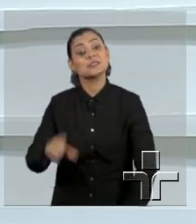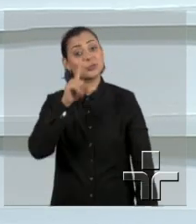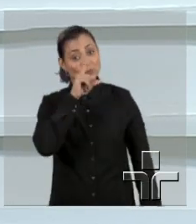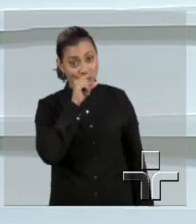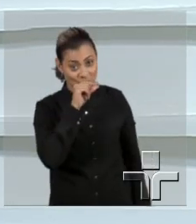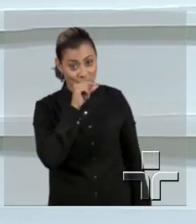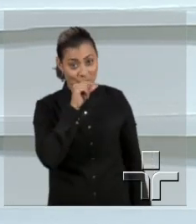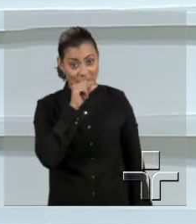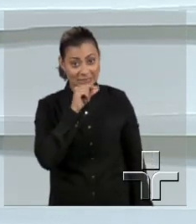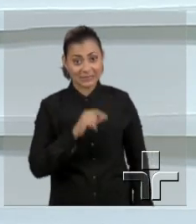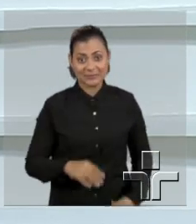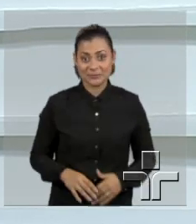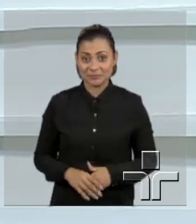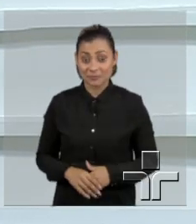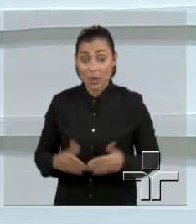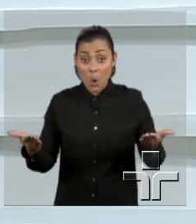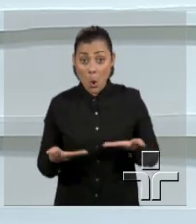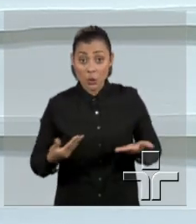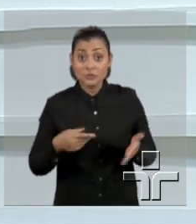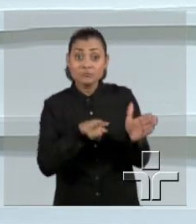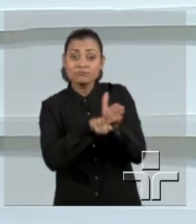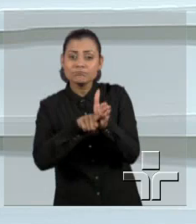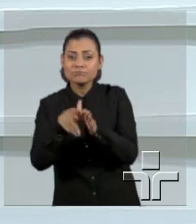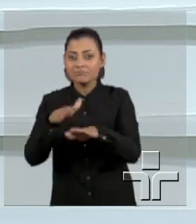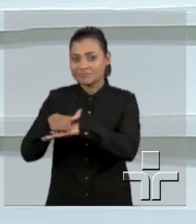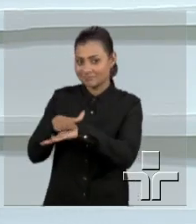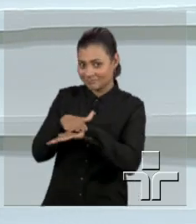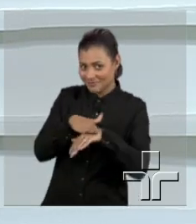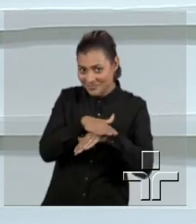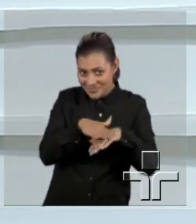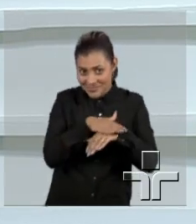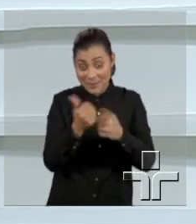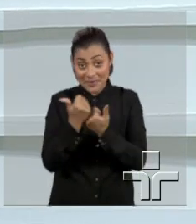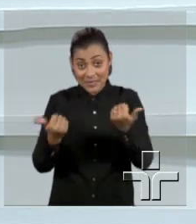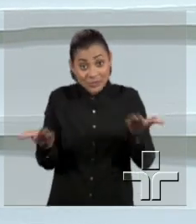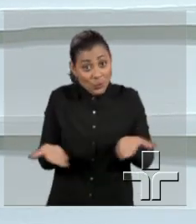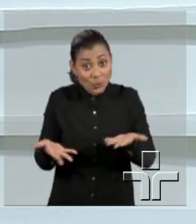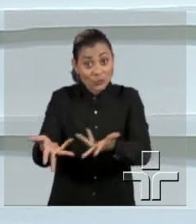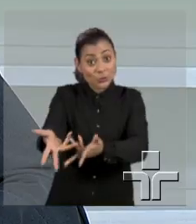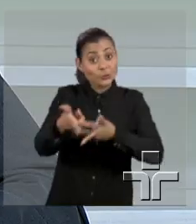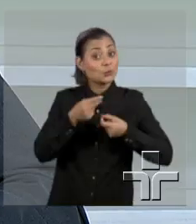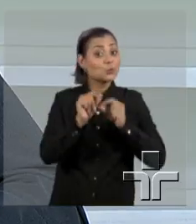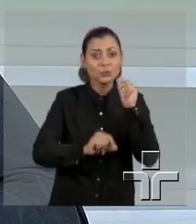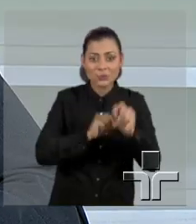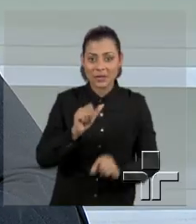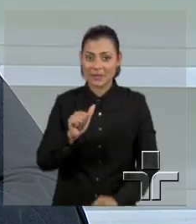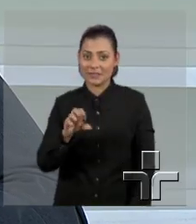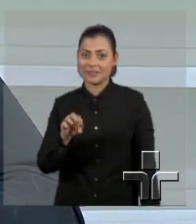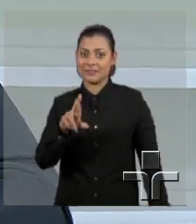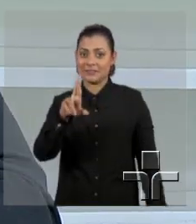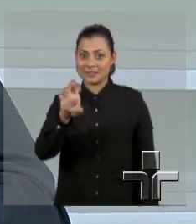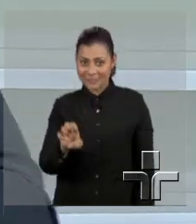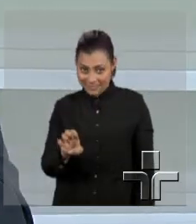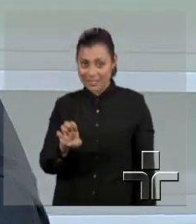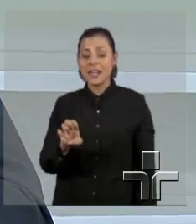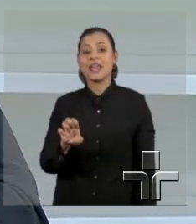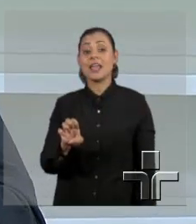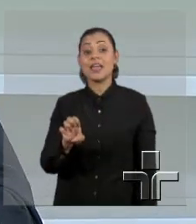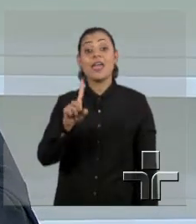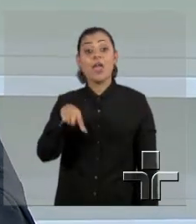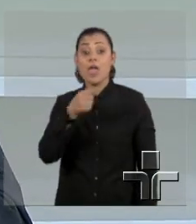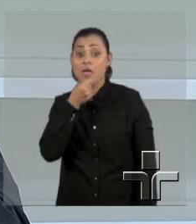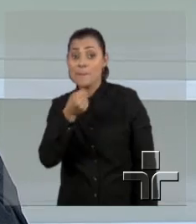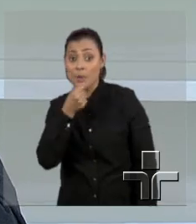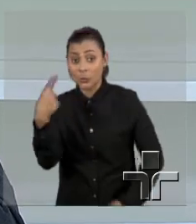perfil do Twitter. Para conversar com o ministro Carlos Aires Brito, convidamos André Guilherme Vieira, repórter